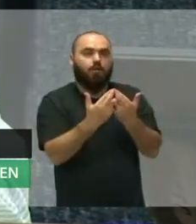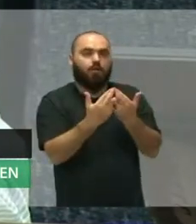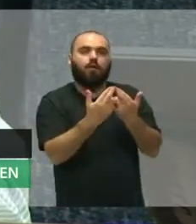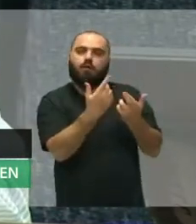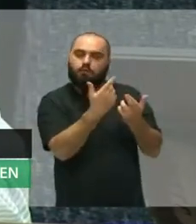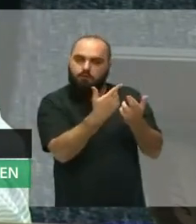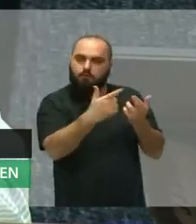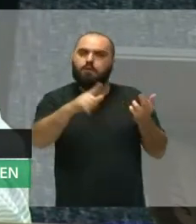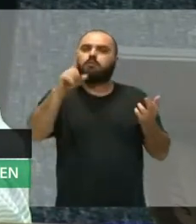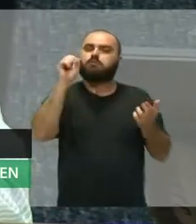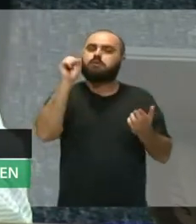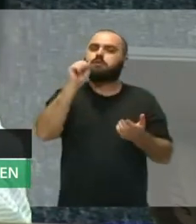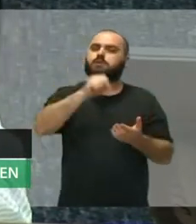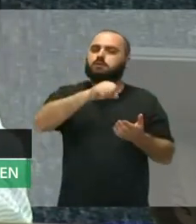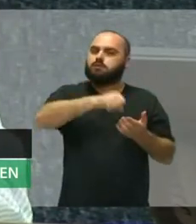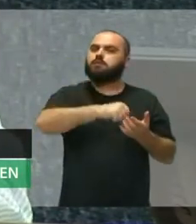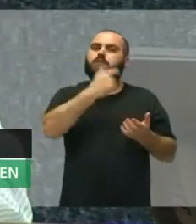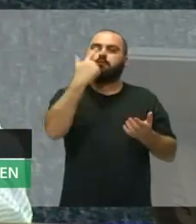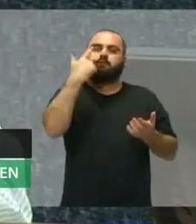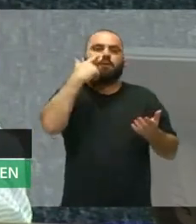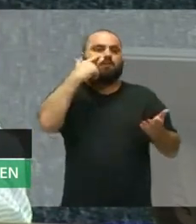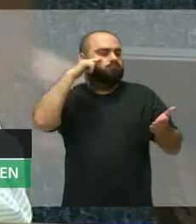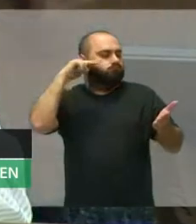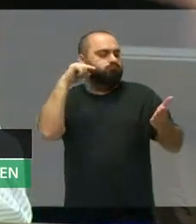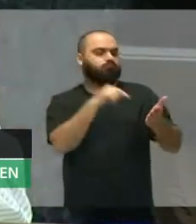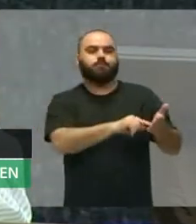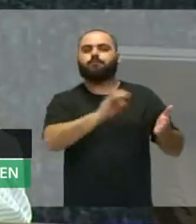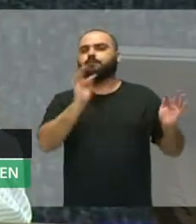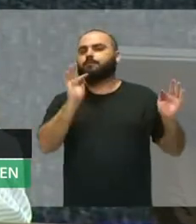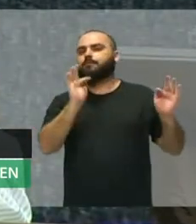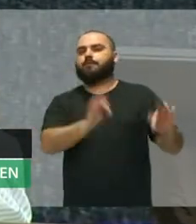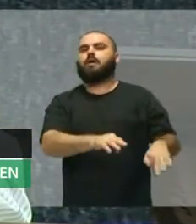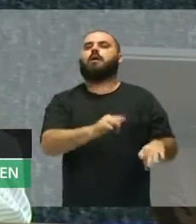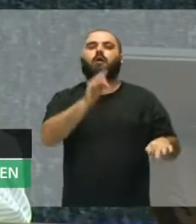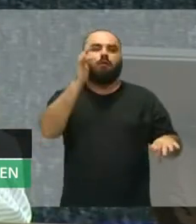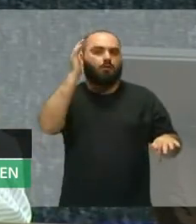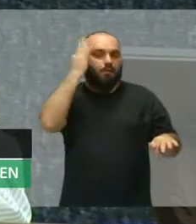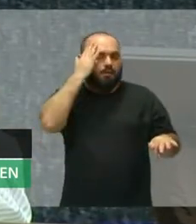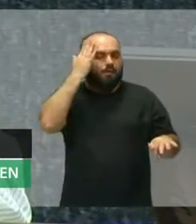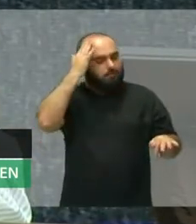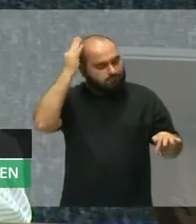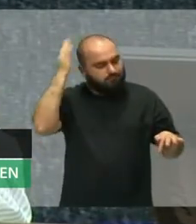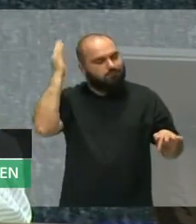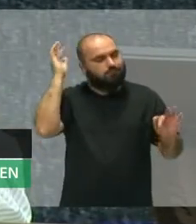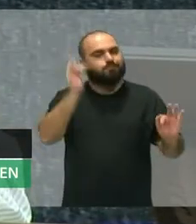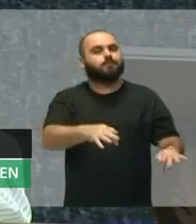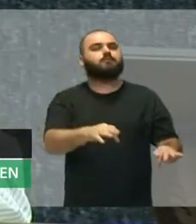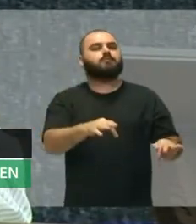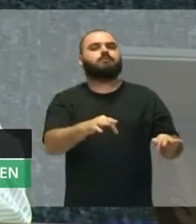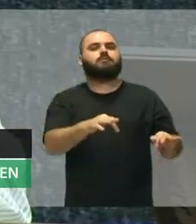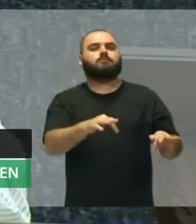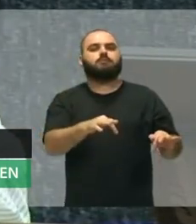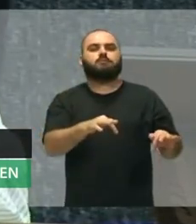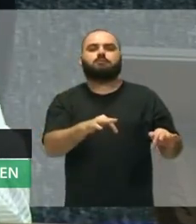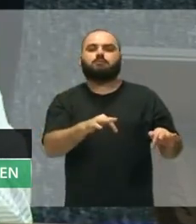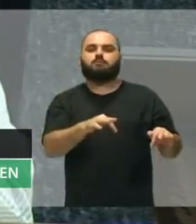colocar um ponto, acredito eu e espero eu, final,